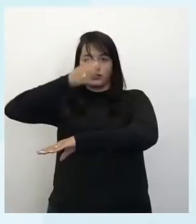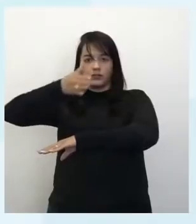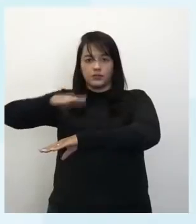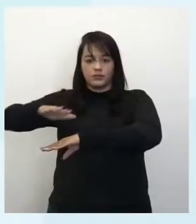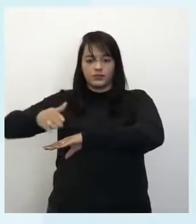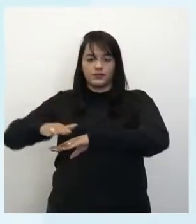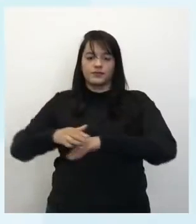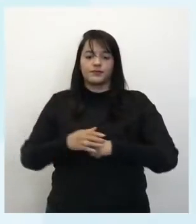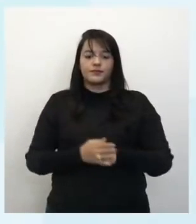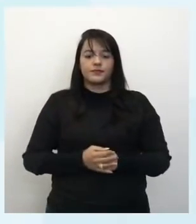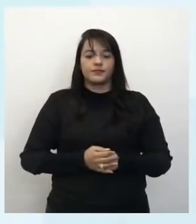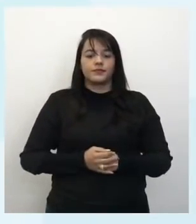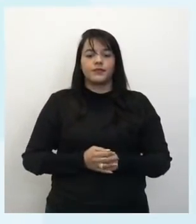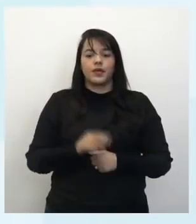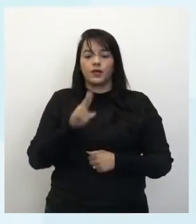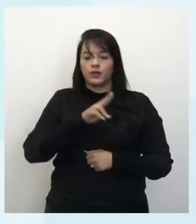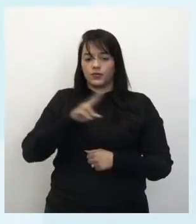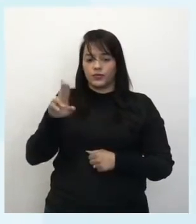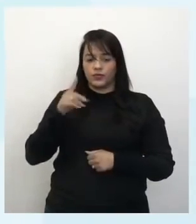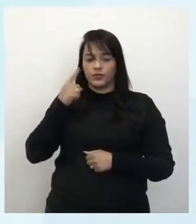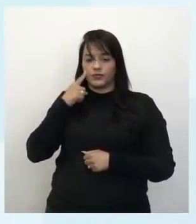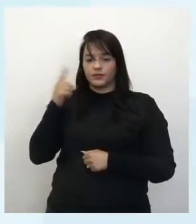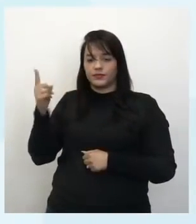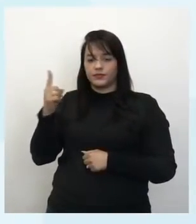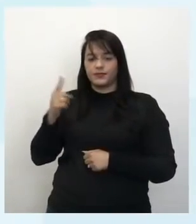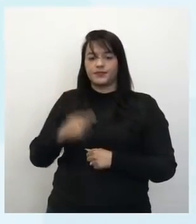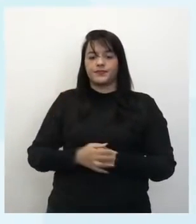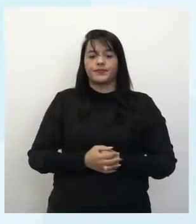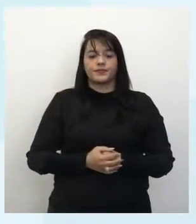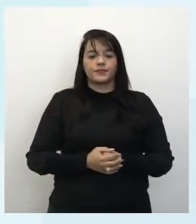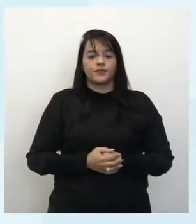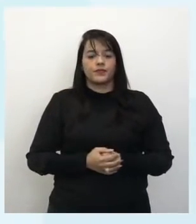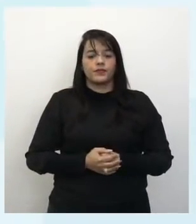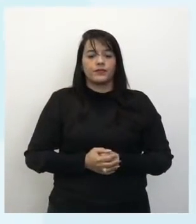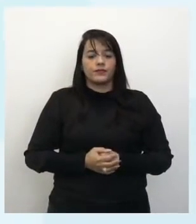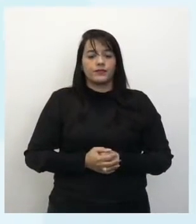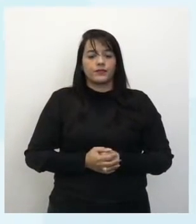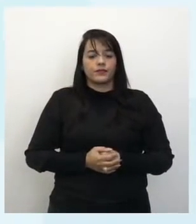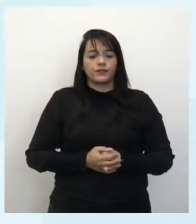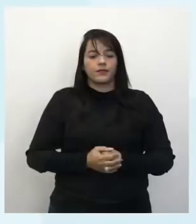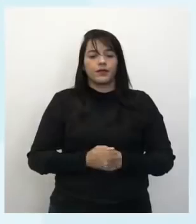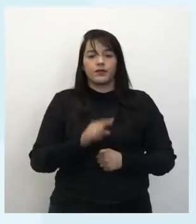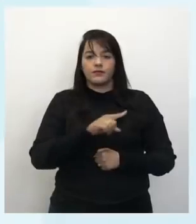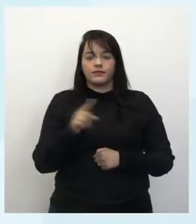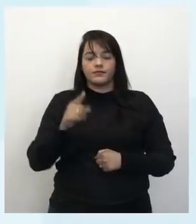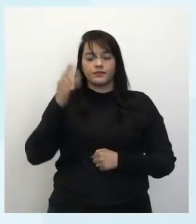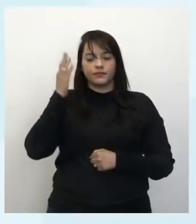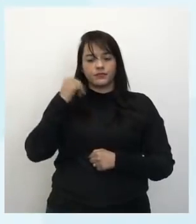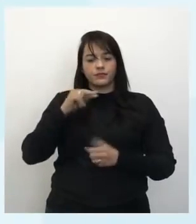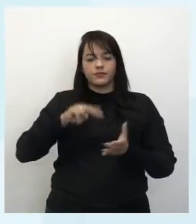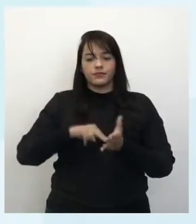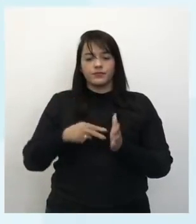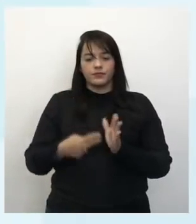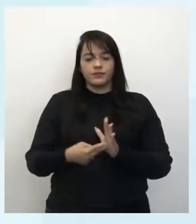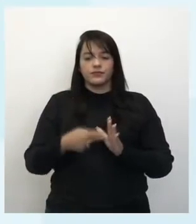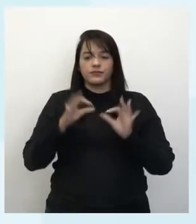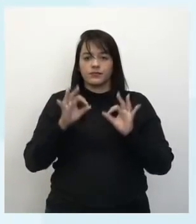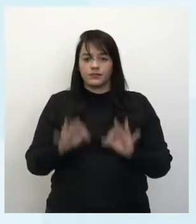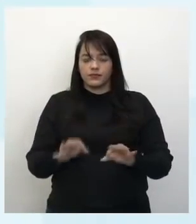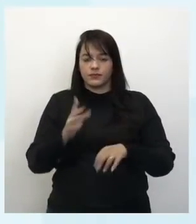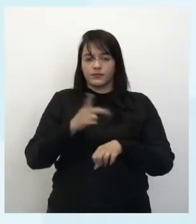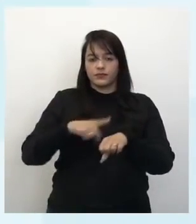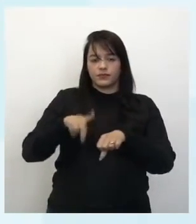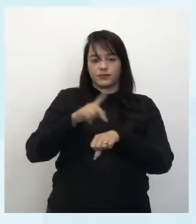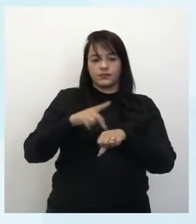Monte Kosciuszko, a pronúncia pode estar diferente, né, João? Porque é o nome, quem sabe lá, quem mora lá que sabe. Yep. Né? Australia